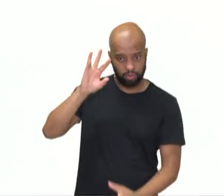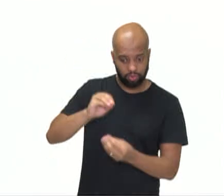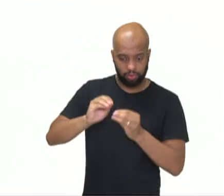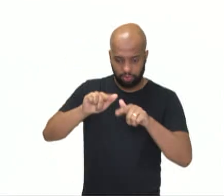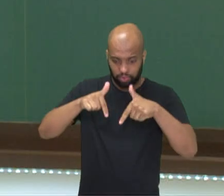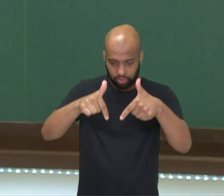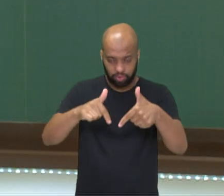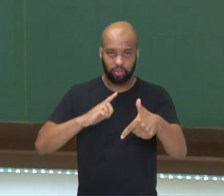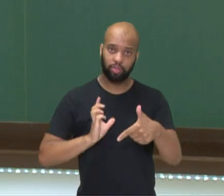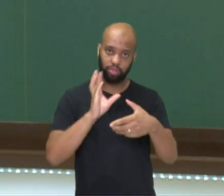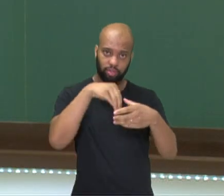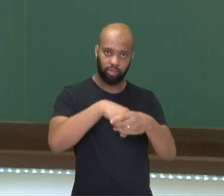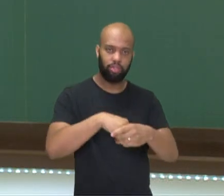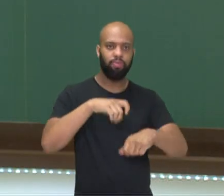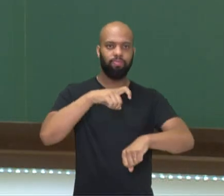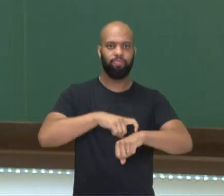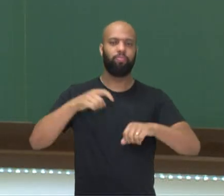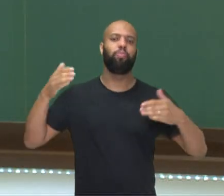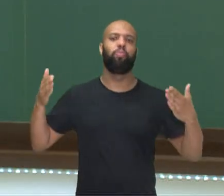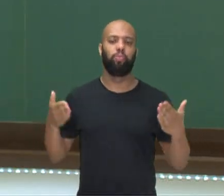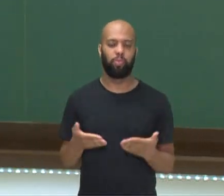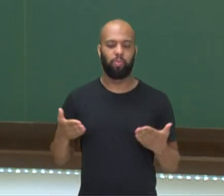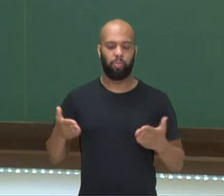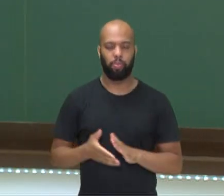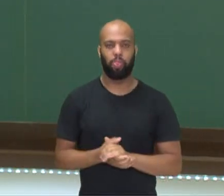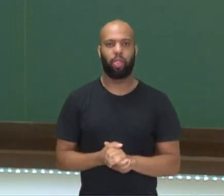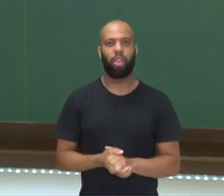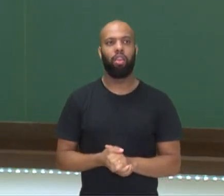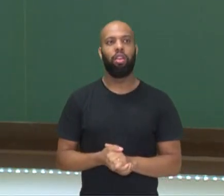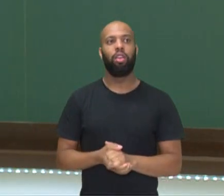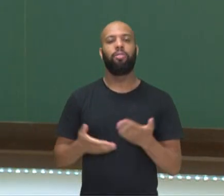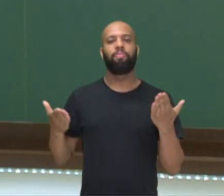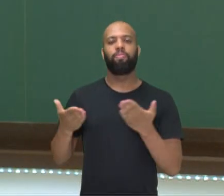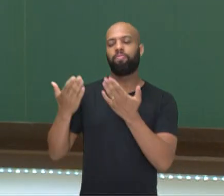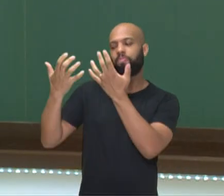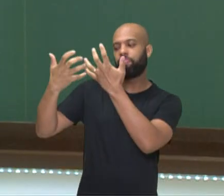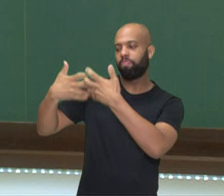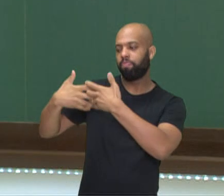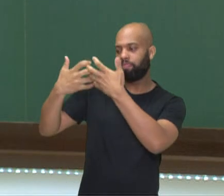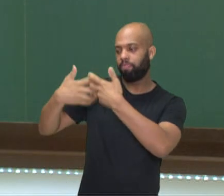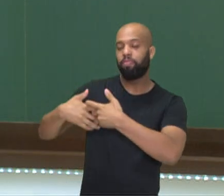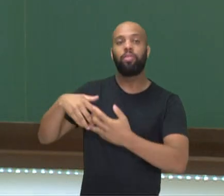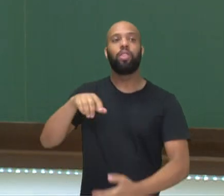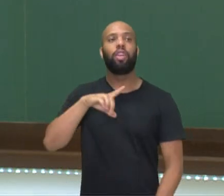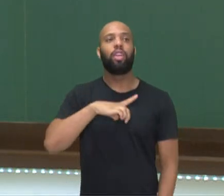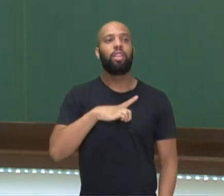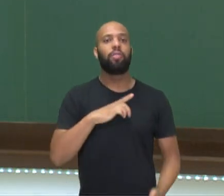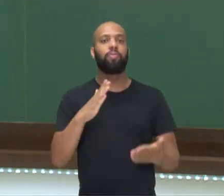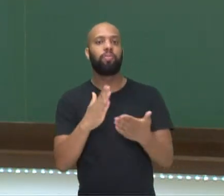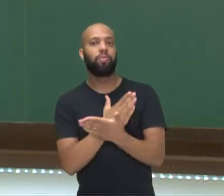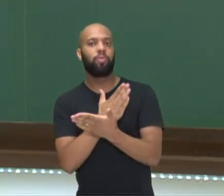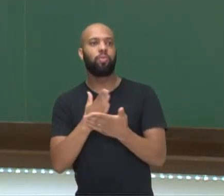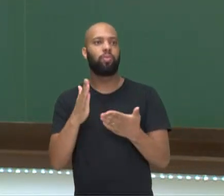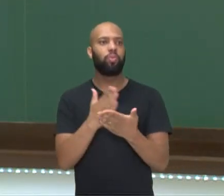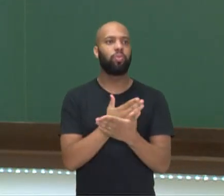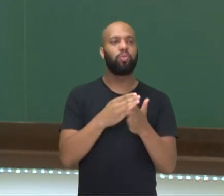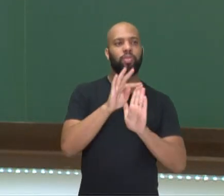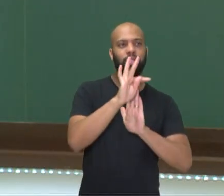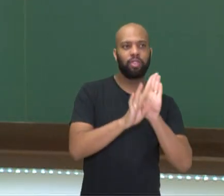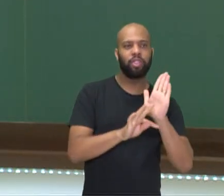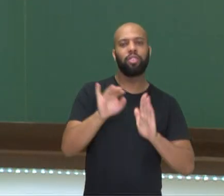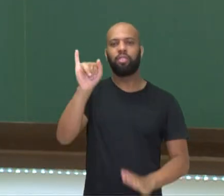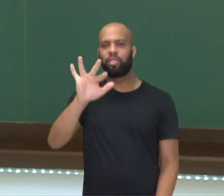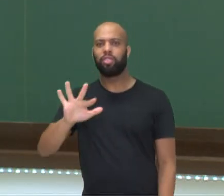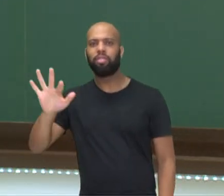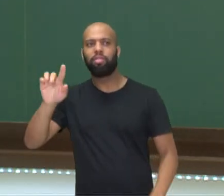no tempo presente. Vamos a reflexionar. Nós temos aqui alguns textos, algumas imagens